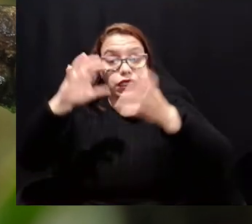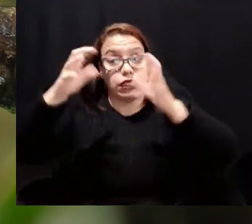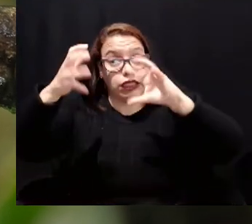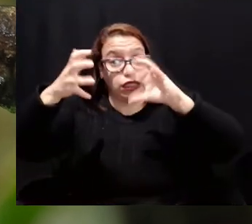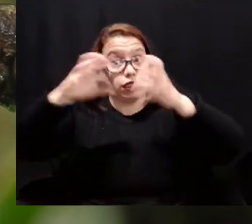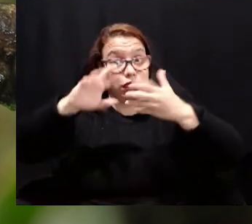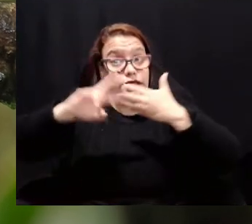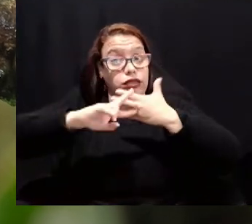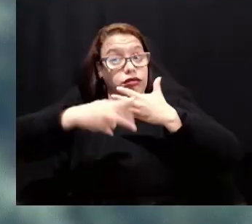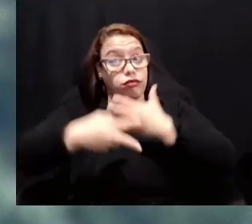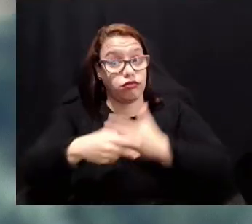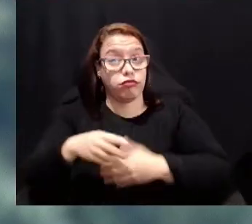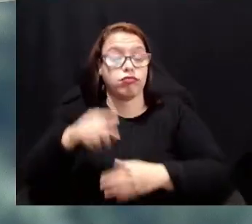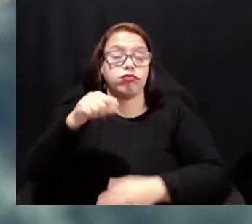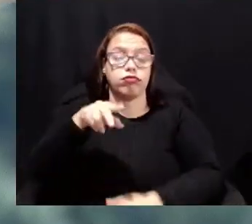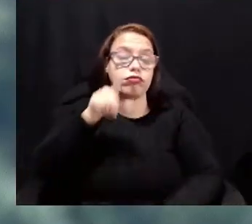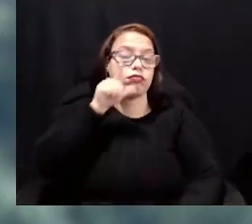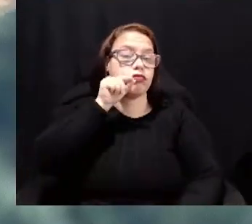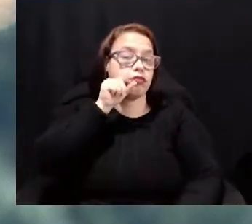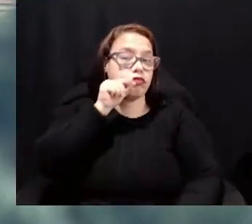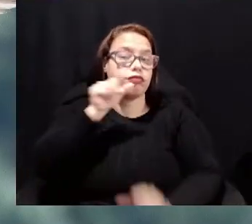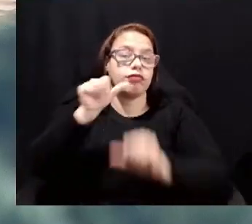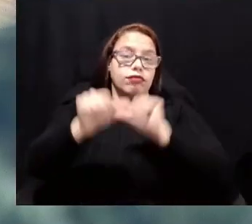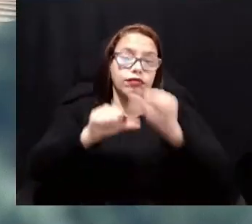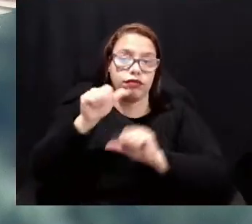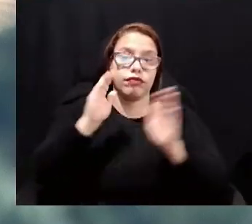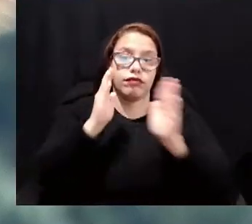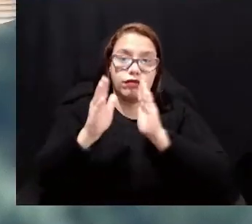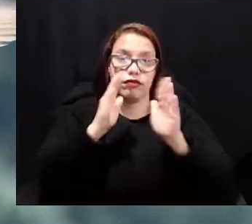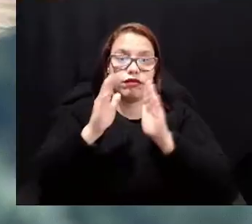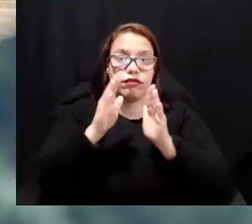mudanças climáticas sobre essas aves, pois a